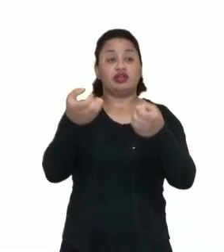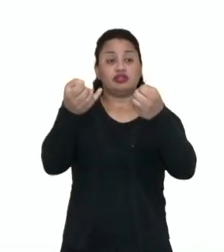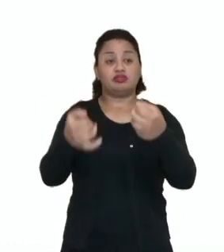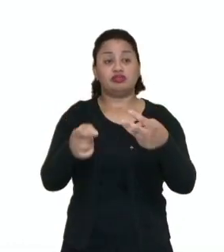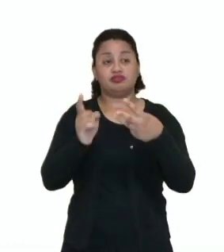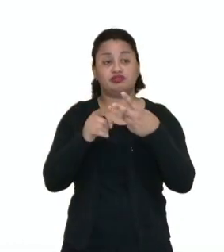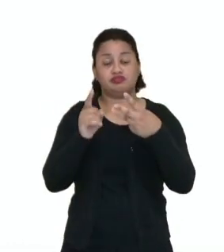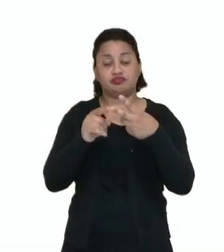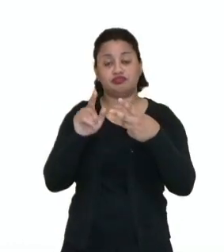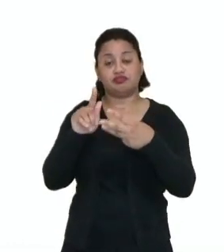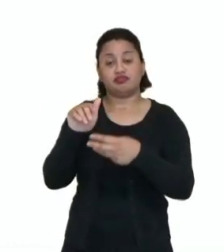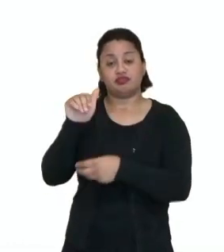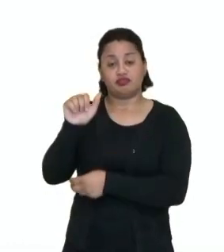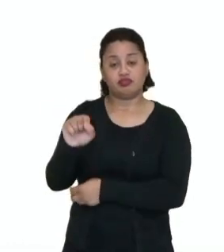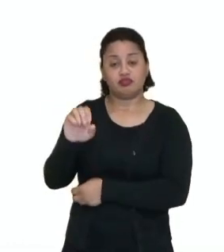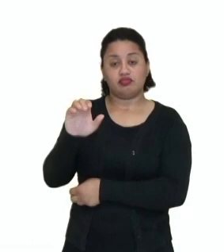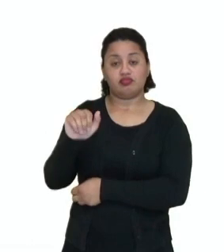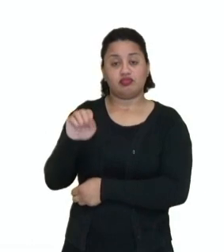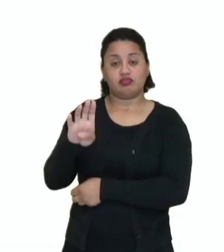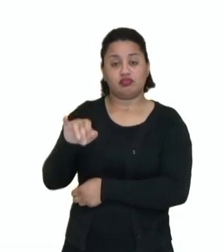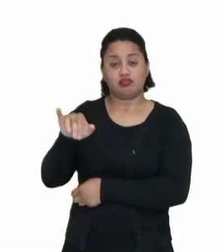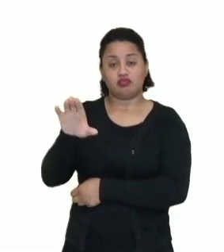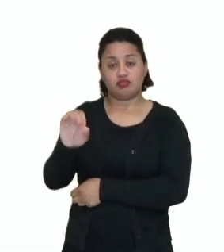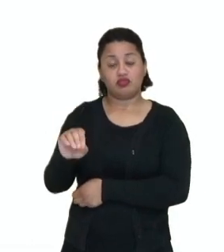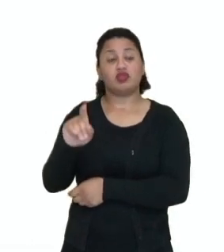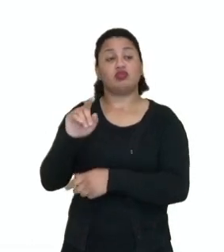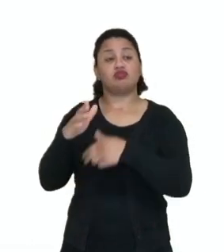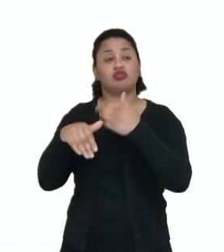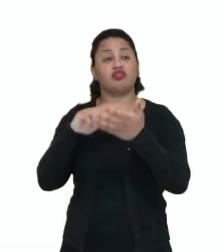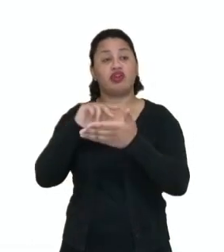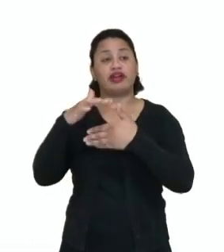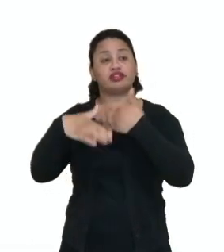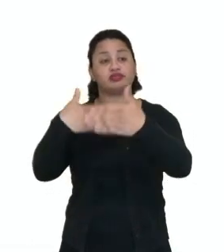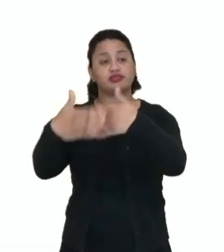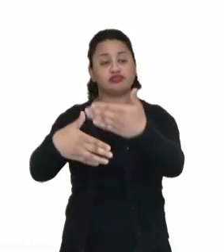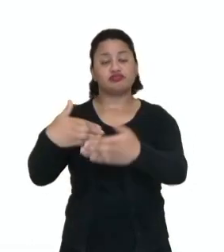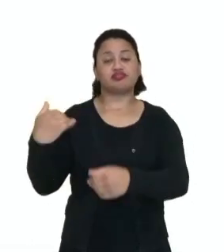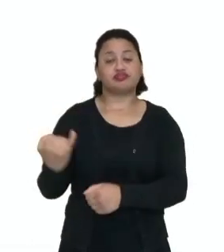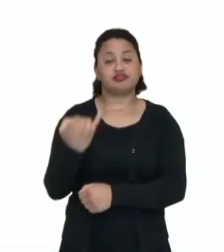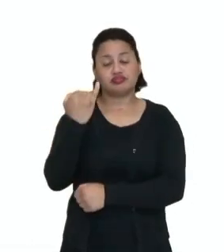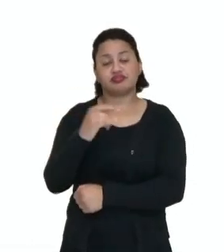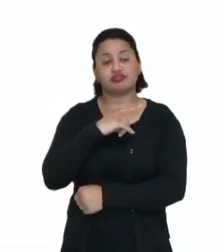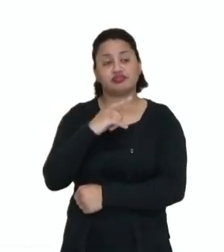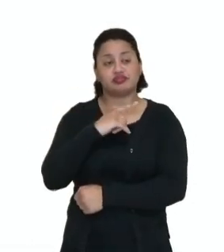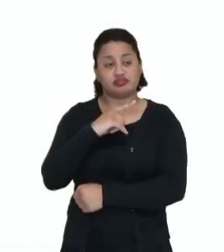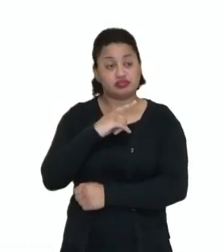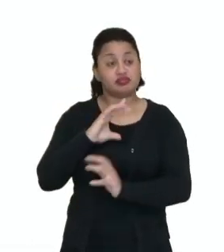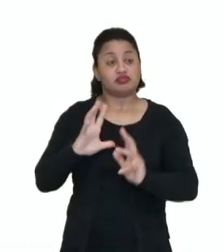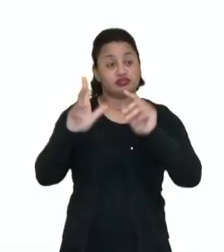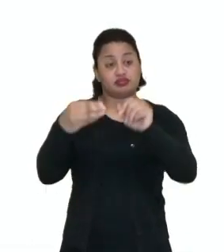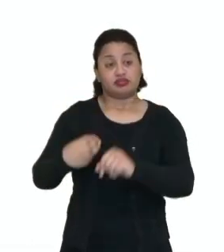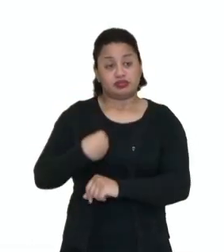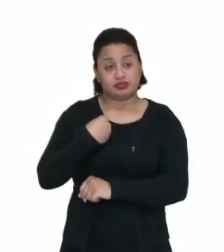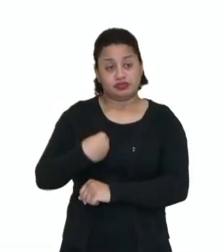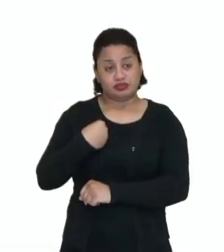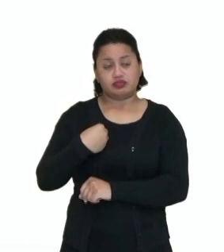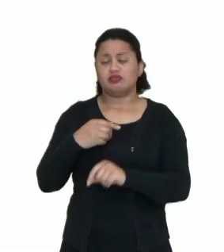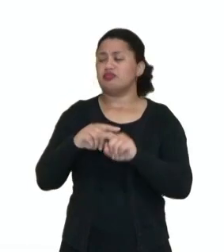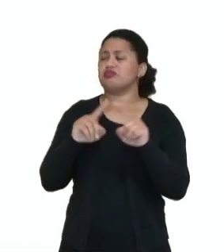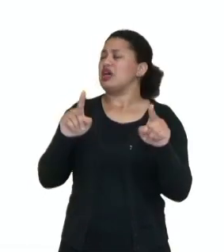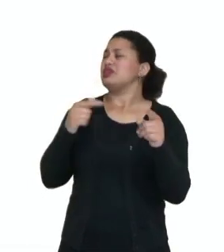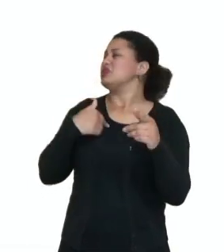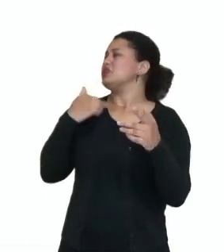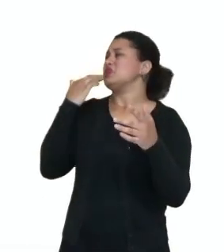que participa de vários processos importantes para os seres vivos, tá? Professora, mas eu não